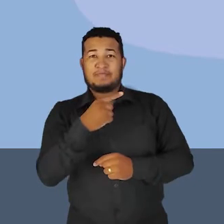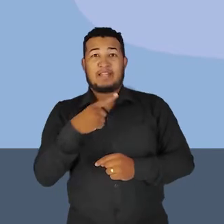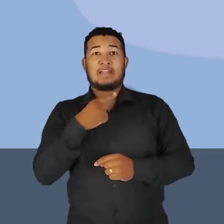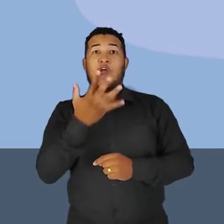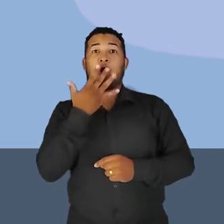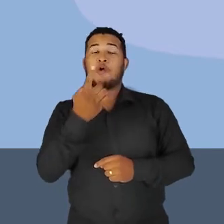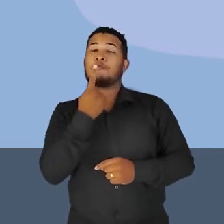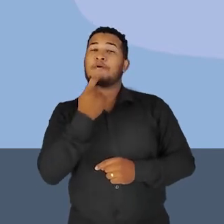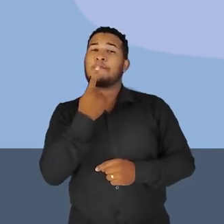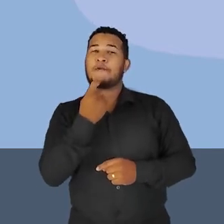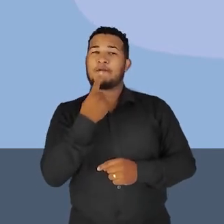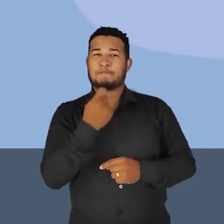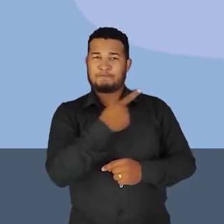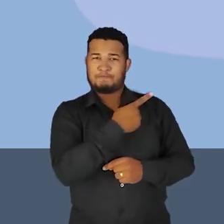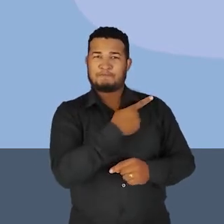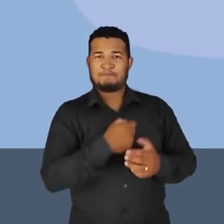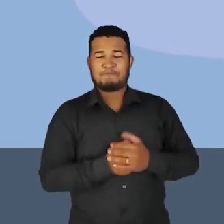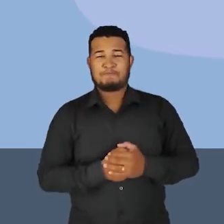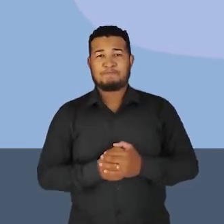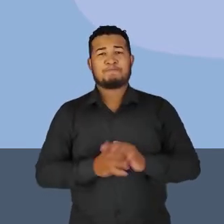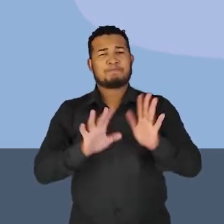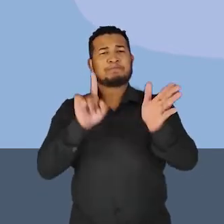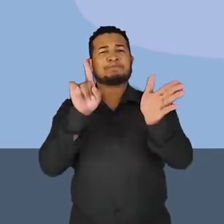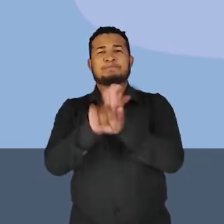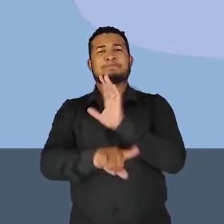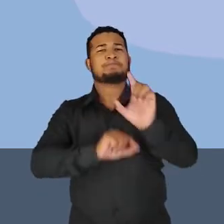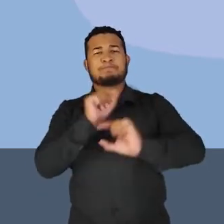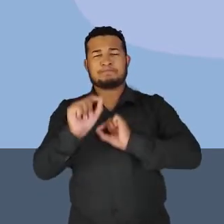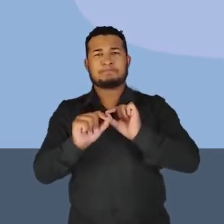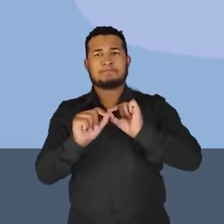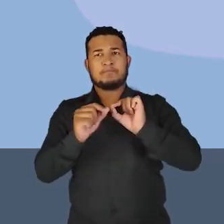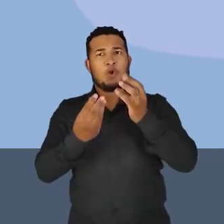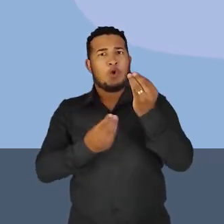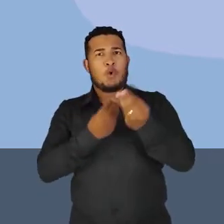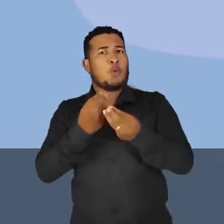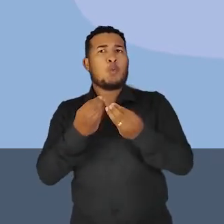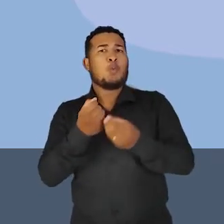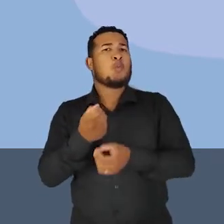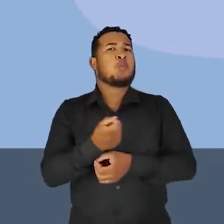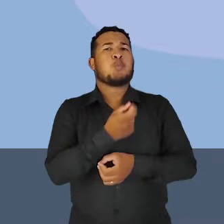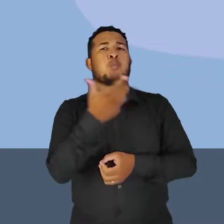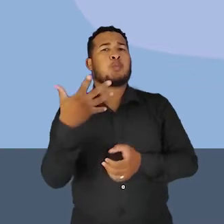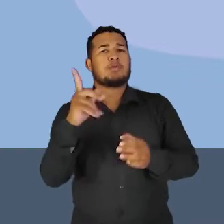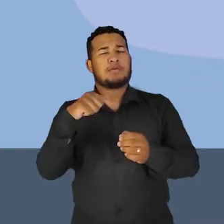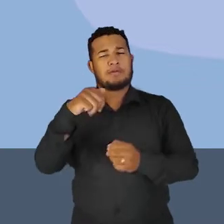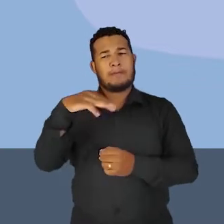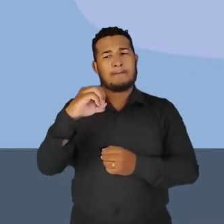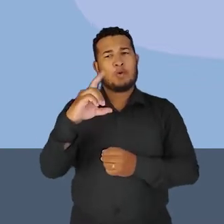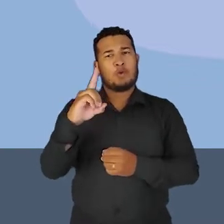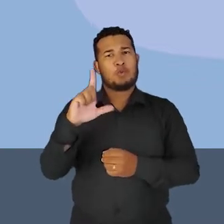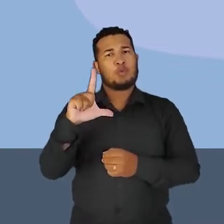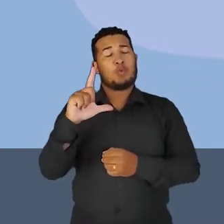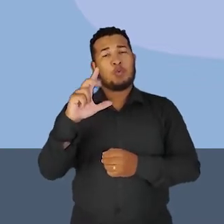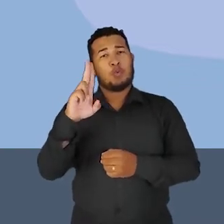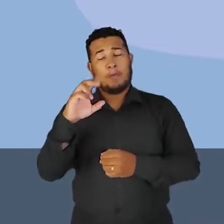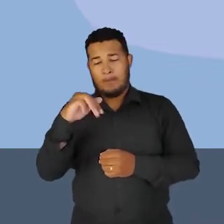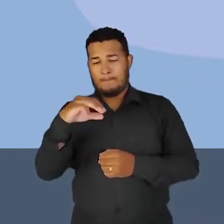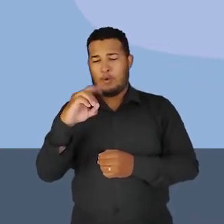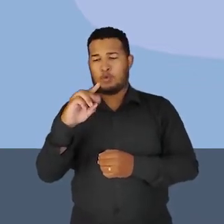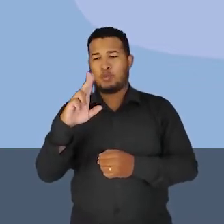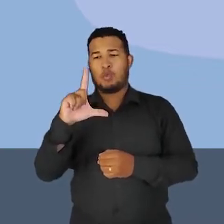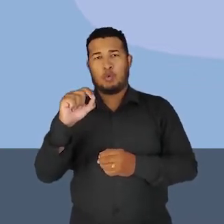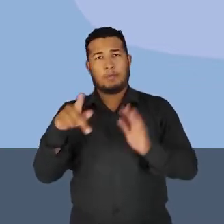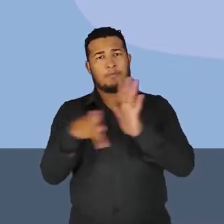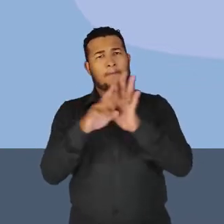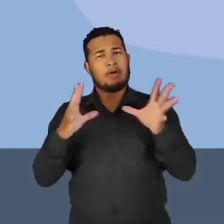seta de cor vermelha. A pergunta é, qual é o valor do módulo do vetor resultado desta